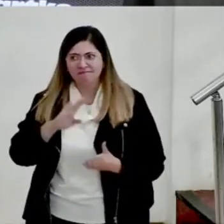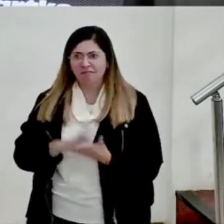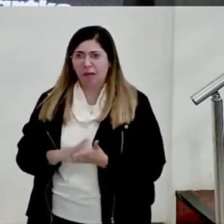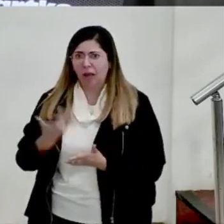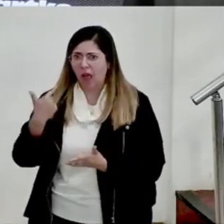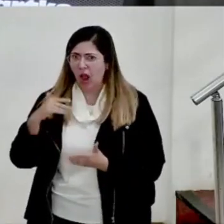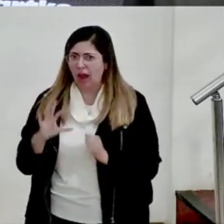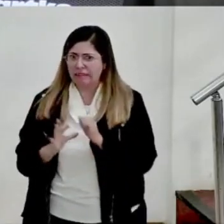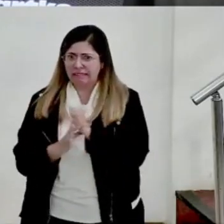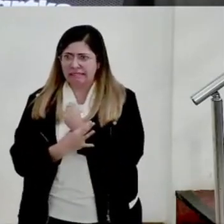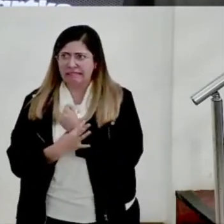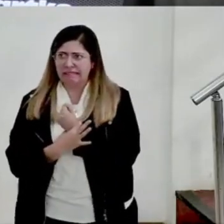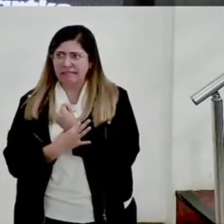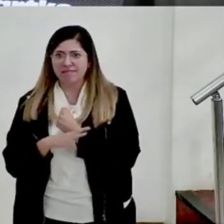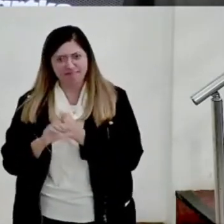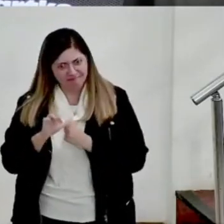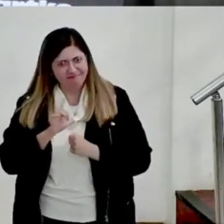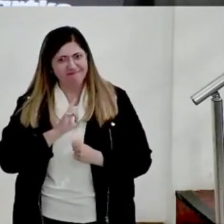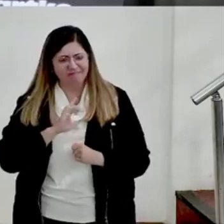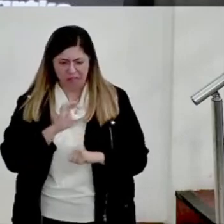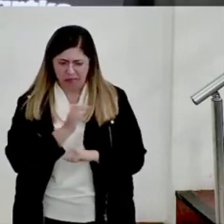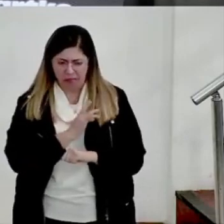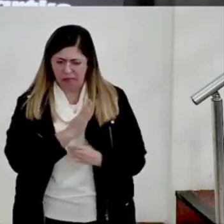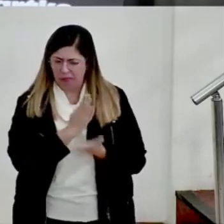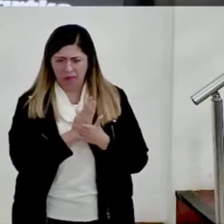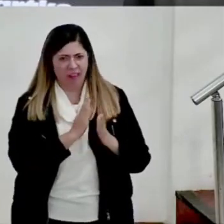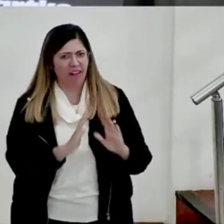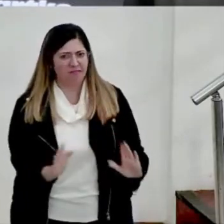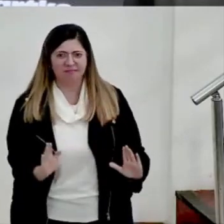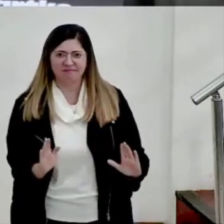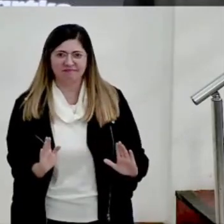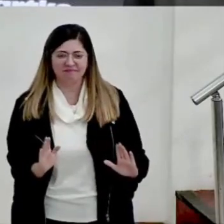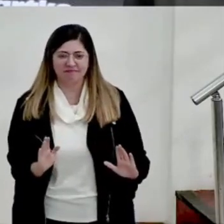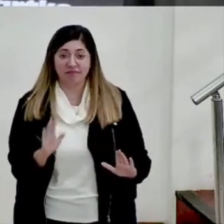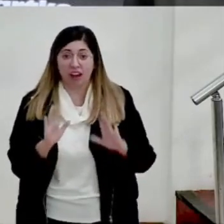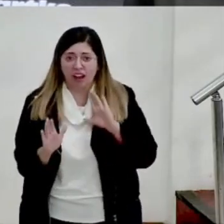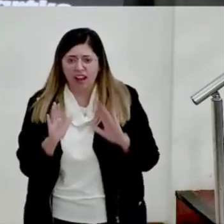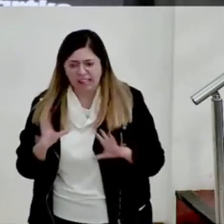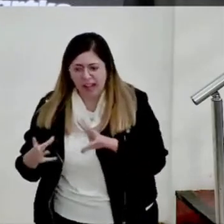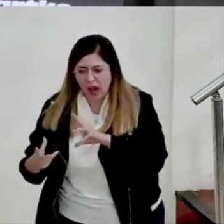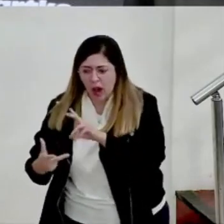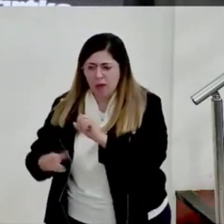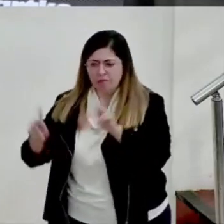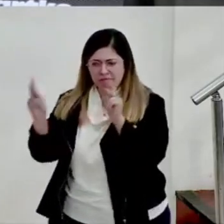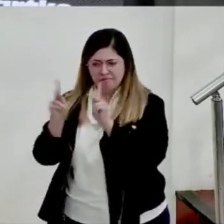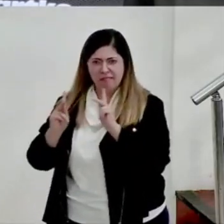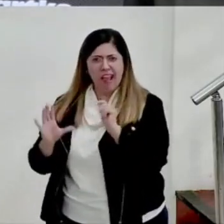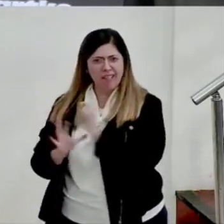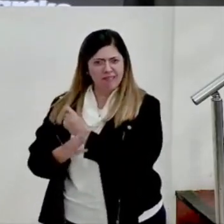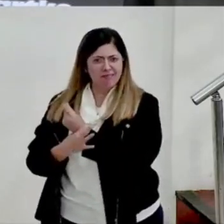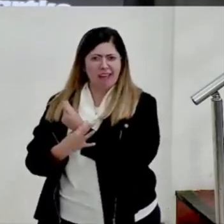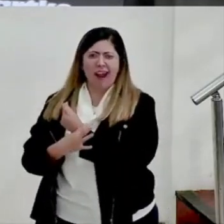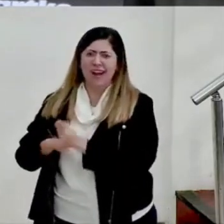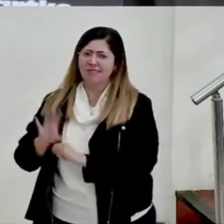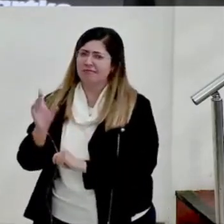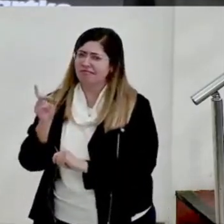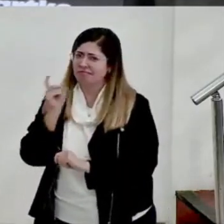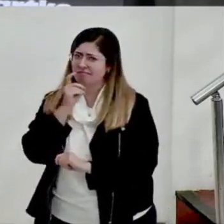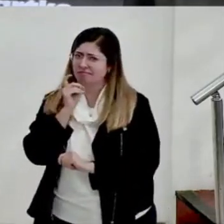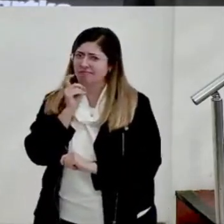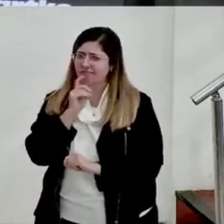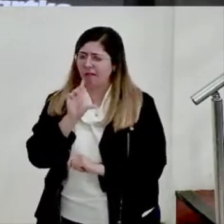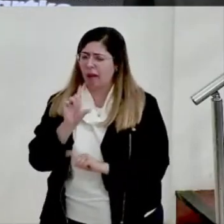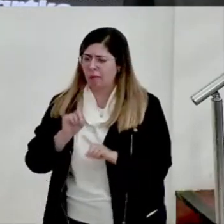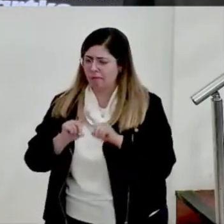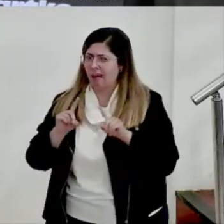medo. Os demais, os pagãos, desfrutam de paz e segurança mentirosas. Paz